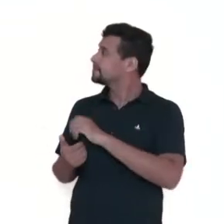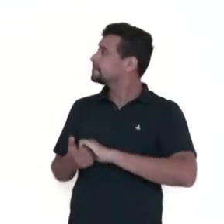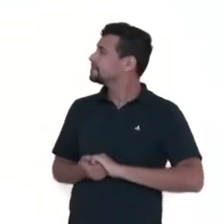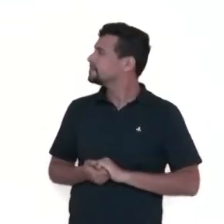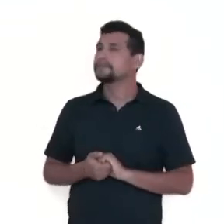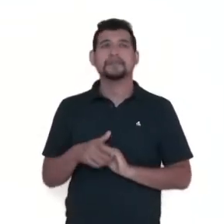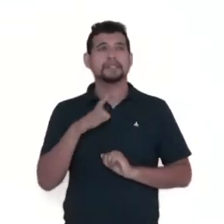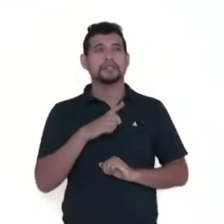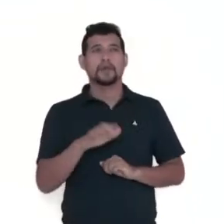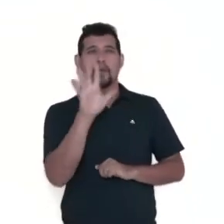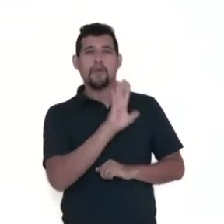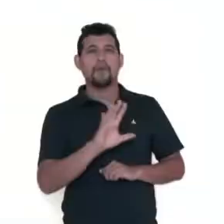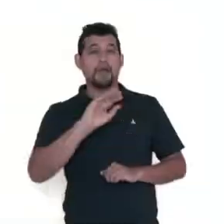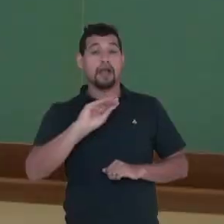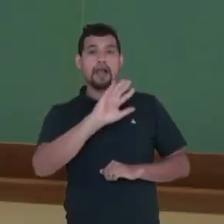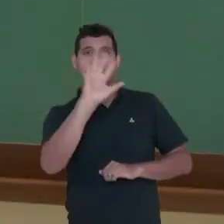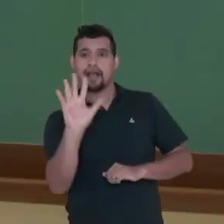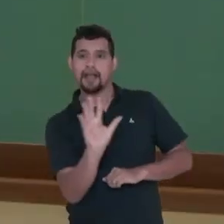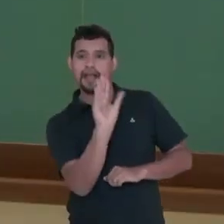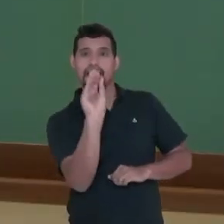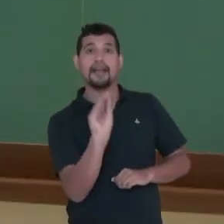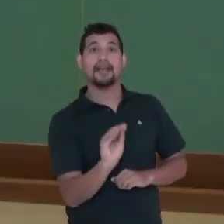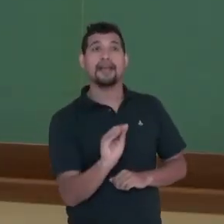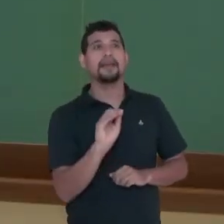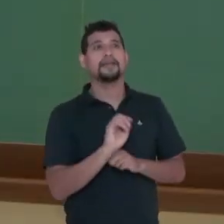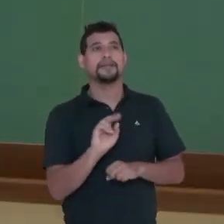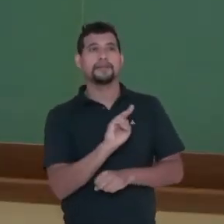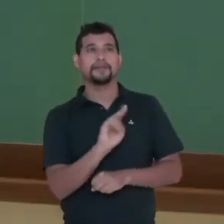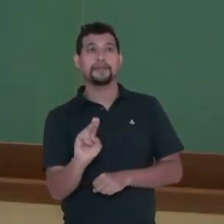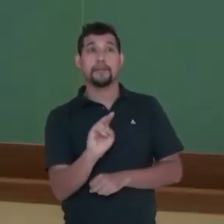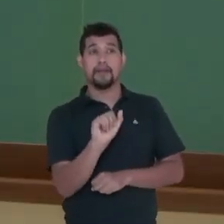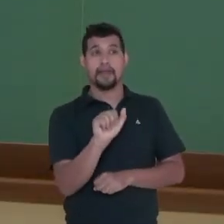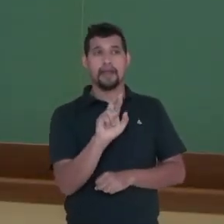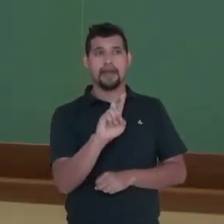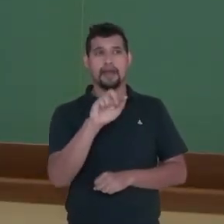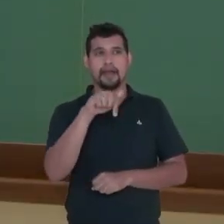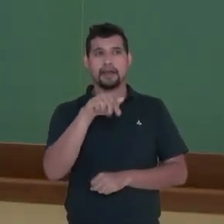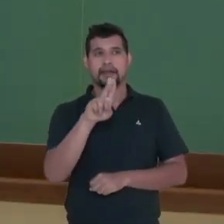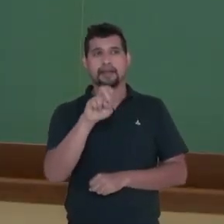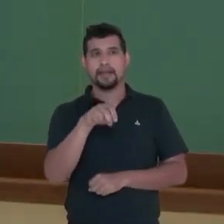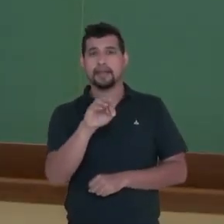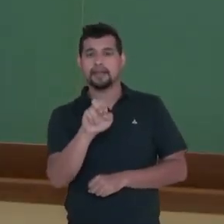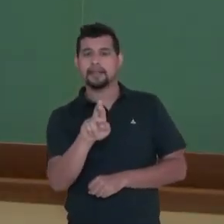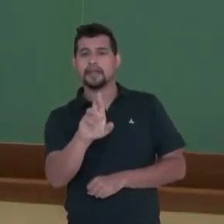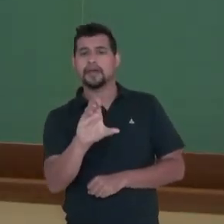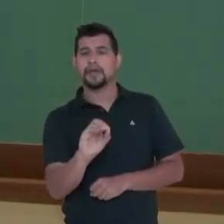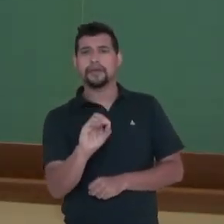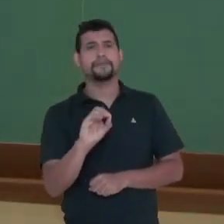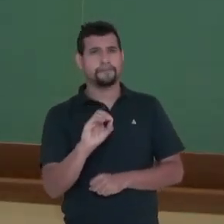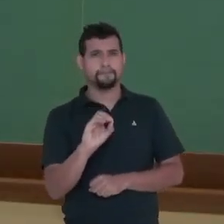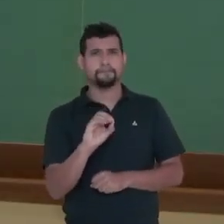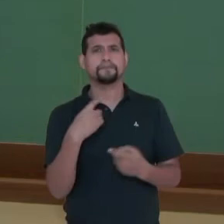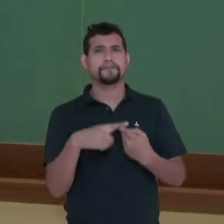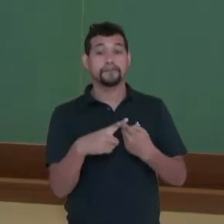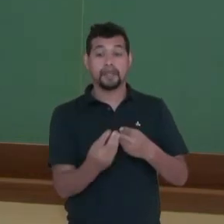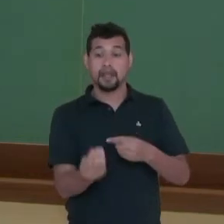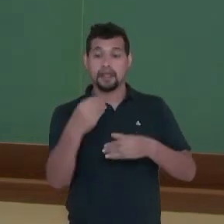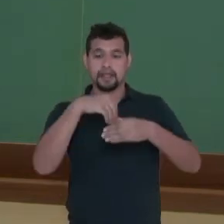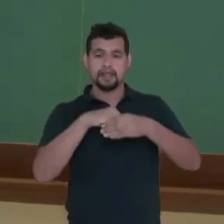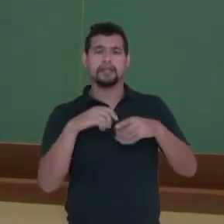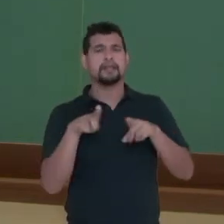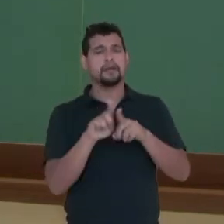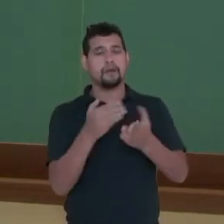um espaço aqui, ó. É chamado de arquêntero. Arque de antigo, êntero de intestino. Então, é aqui que